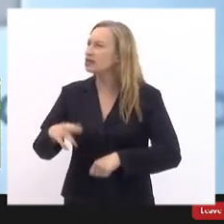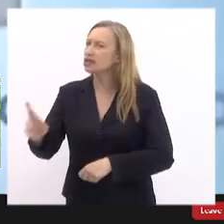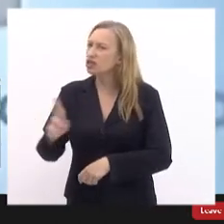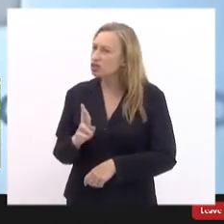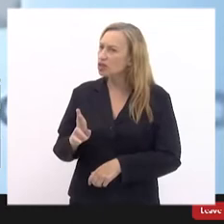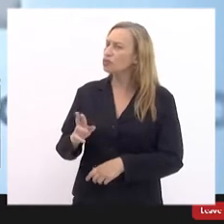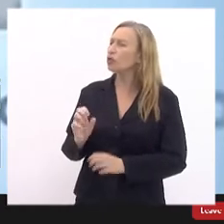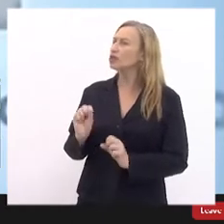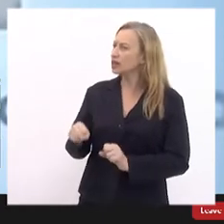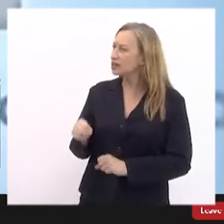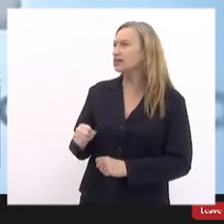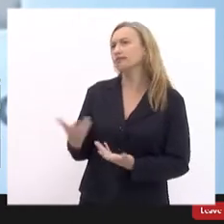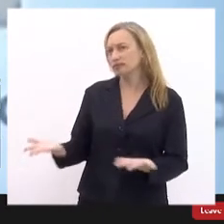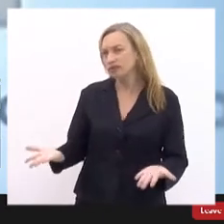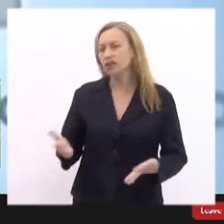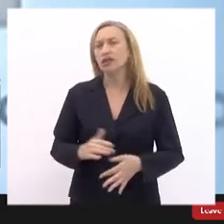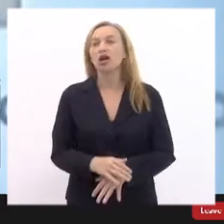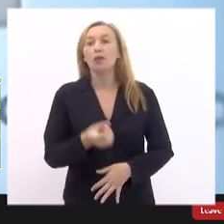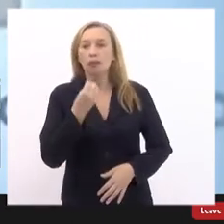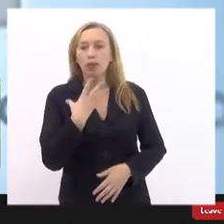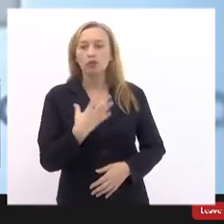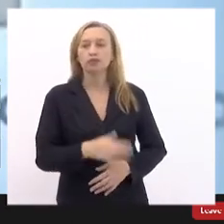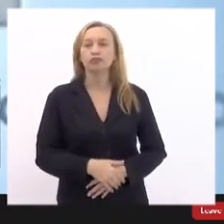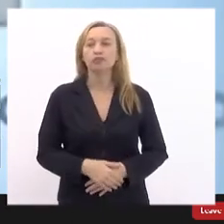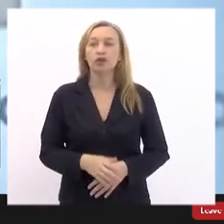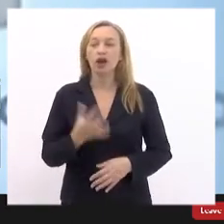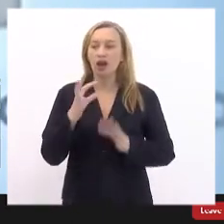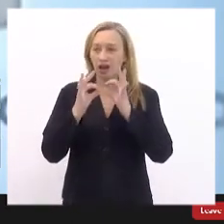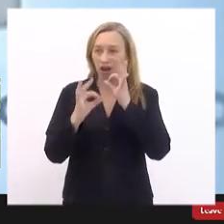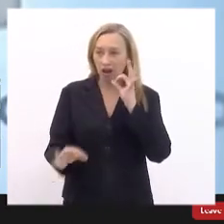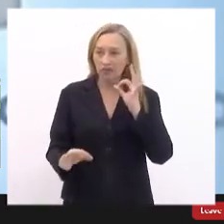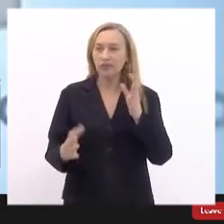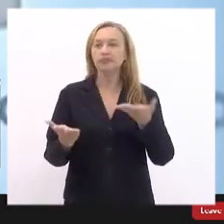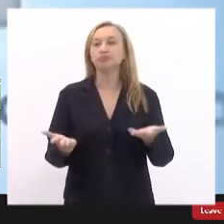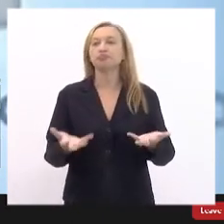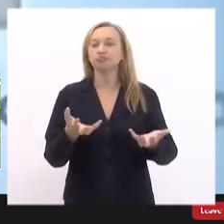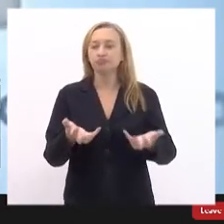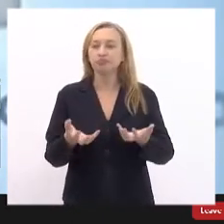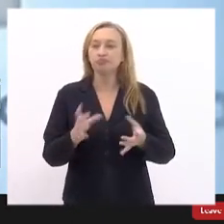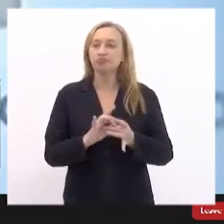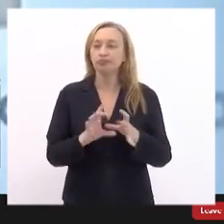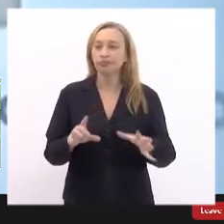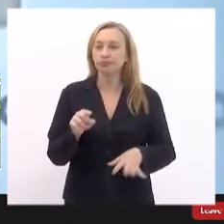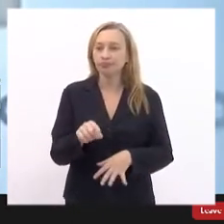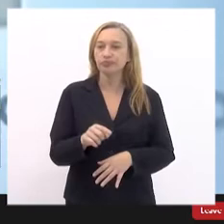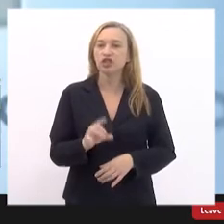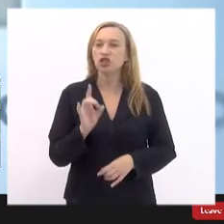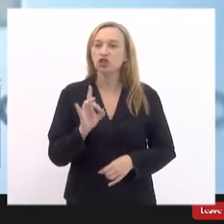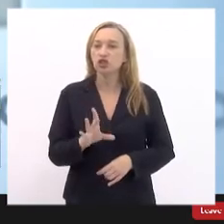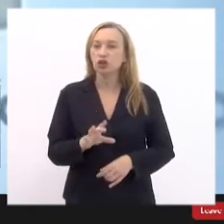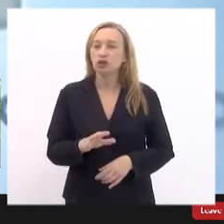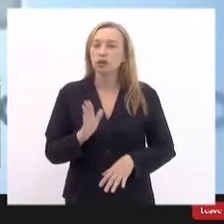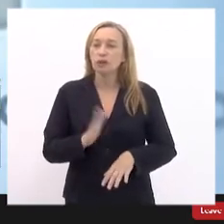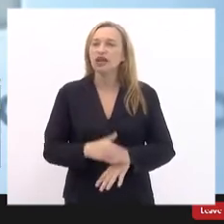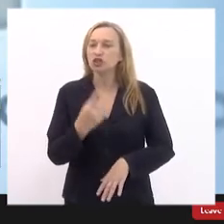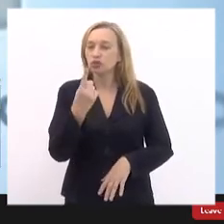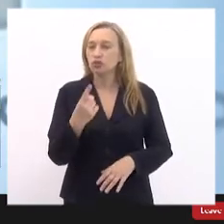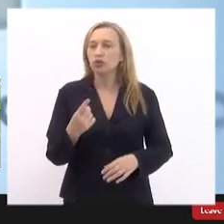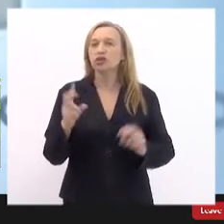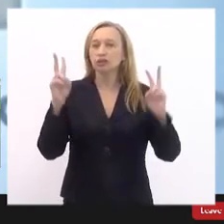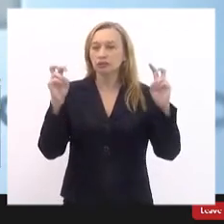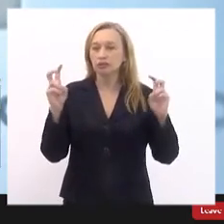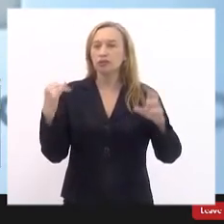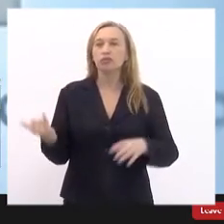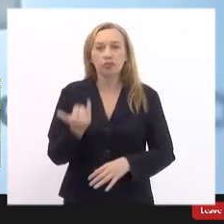vocês. Bom, gente, eu acho que eu até me alonguei demais. Eu queria deixar aqui só mais uma coisa muito